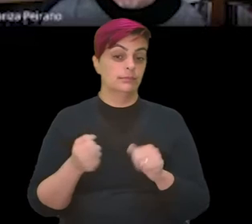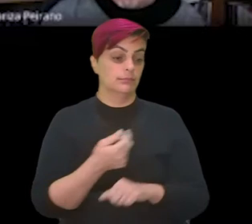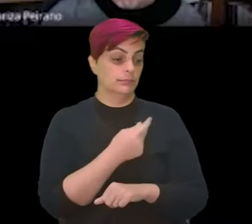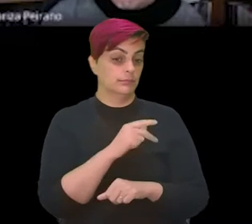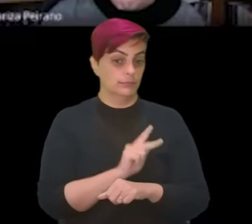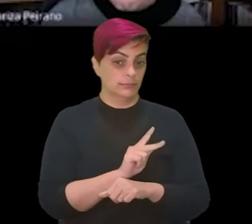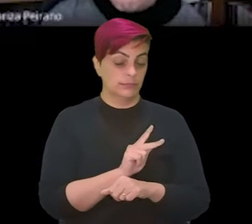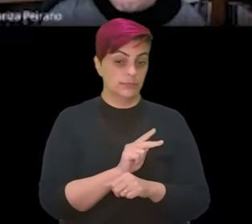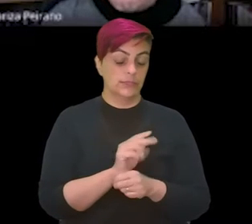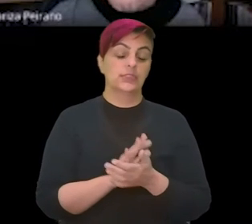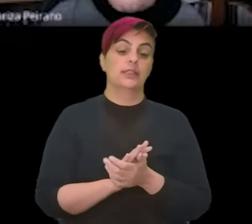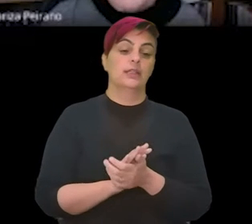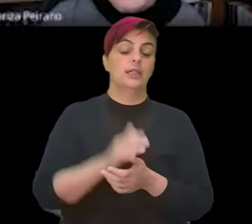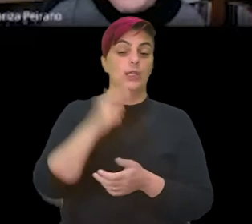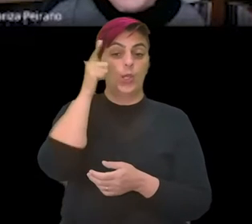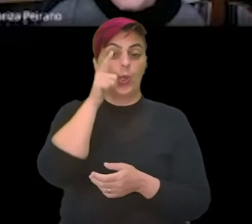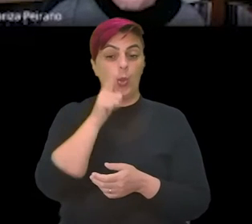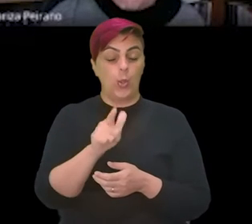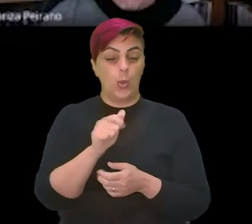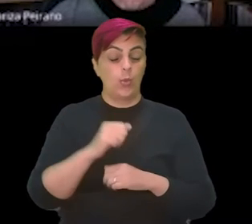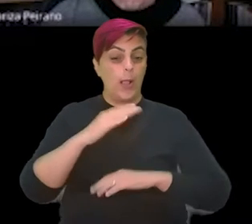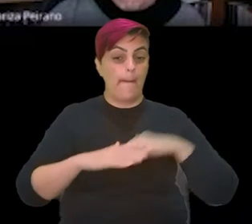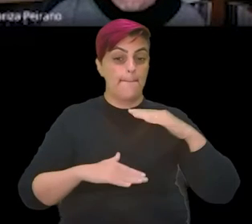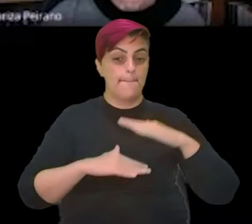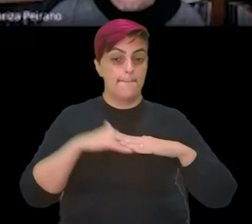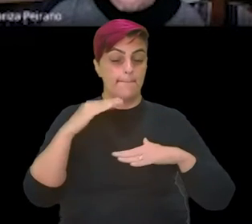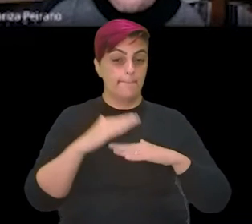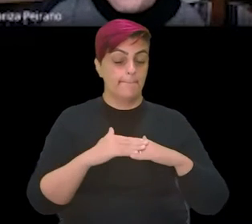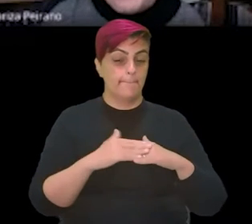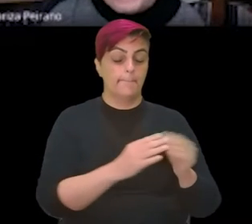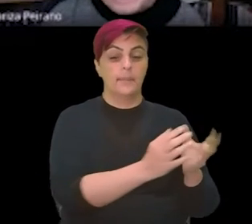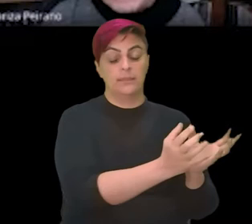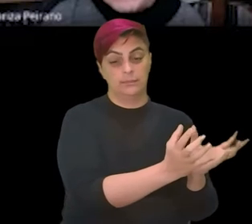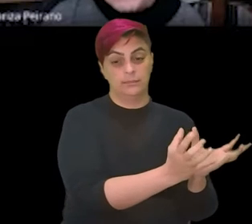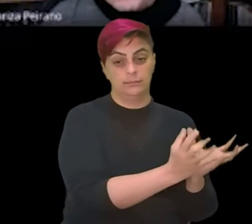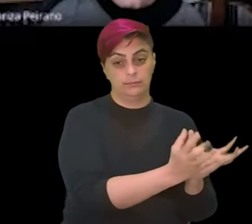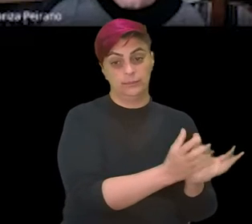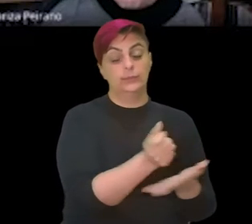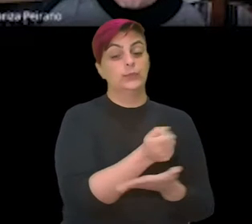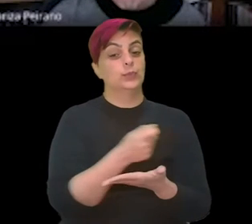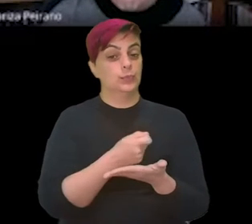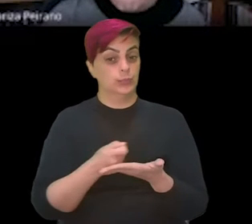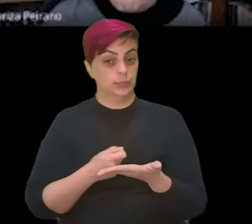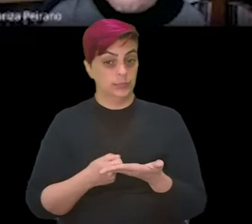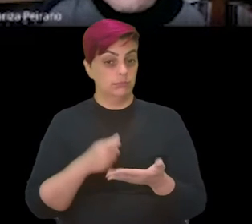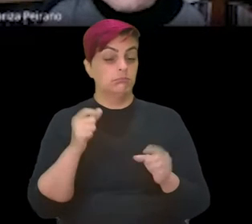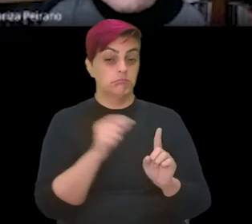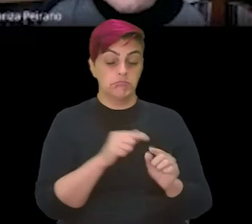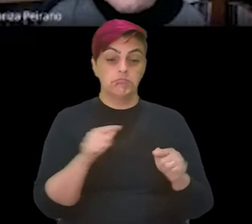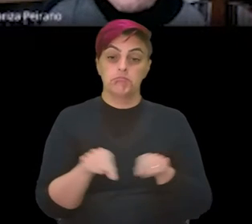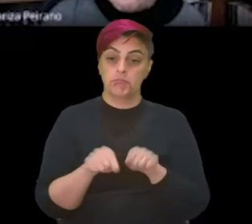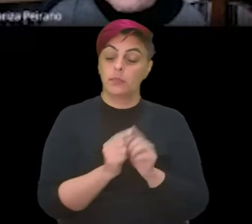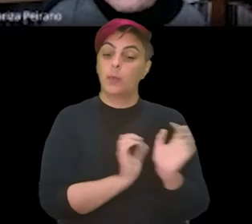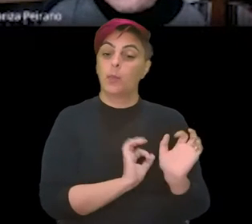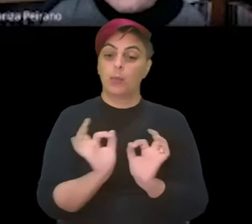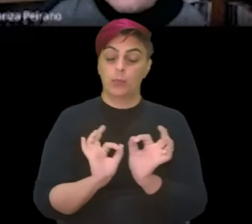que datas cerimoniais eram marcadas, atividades definidas e programadas, expedições